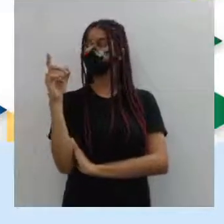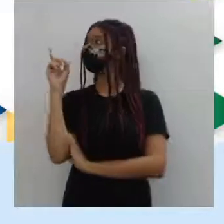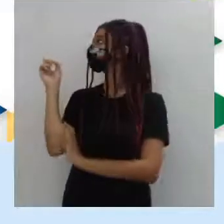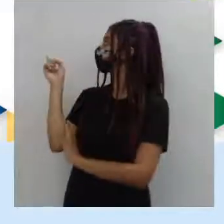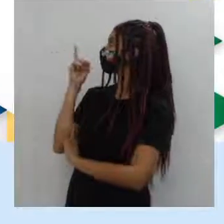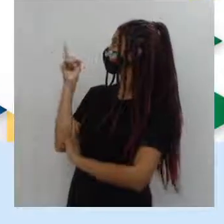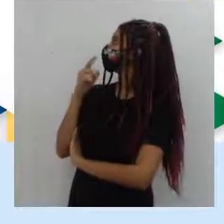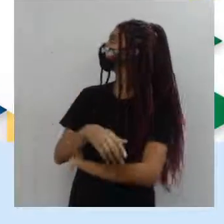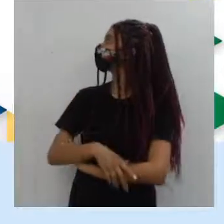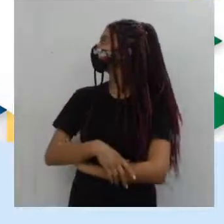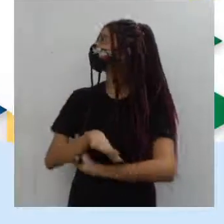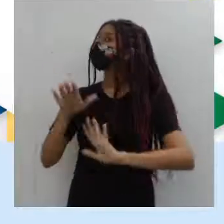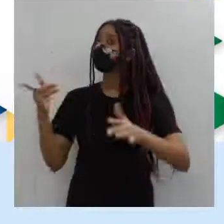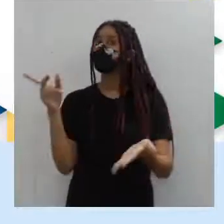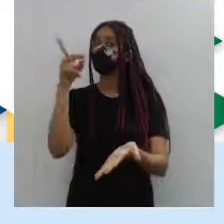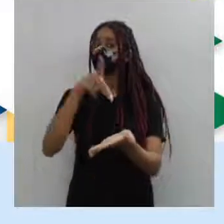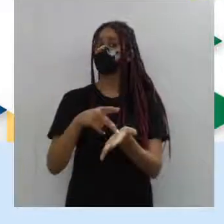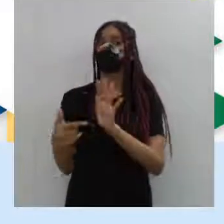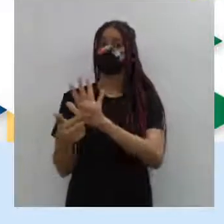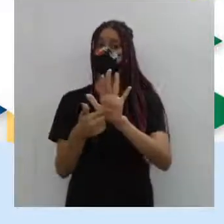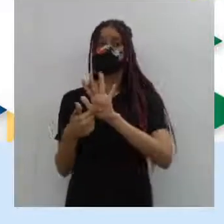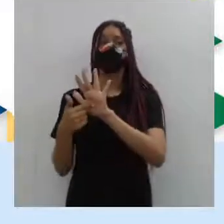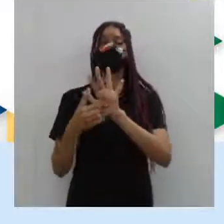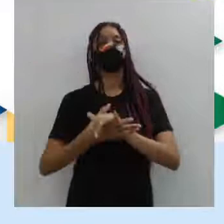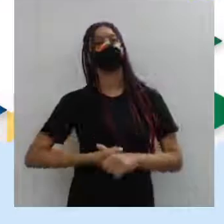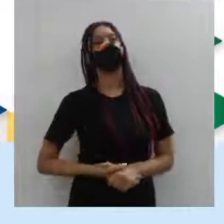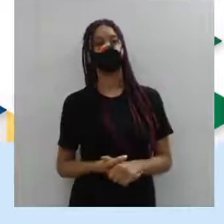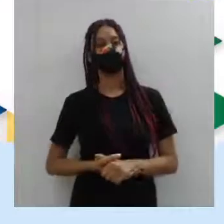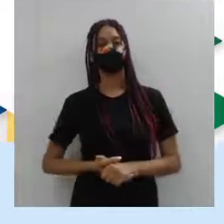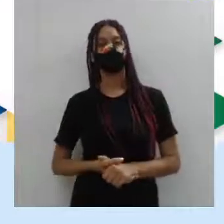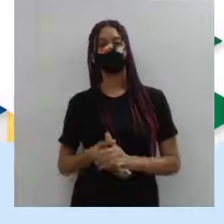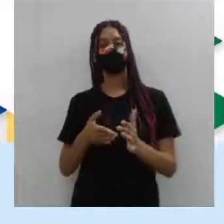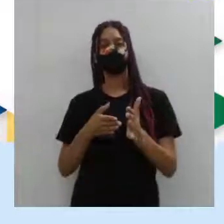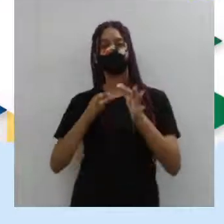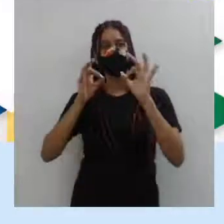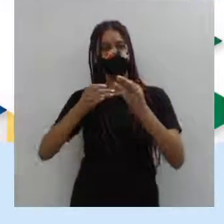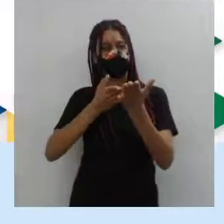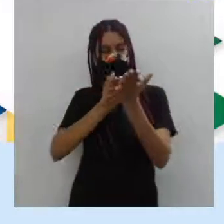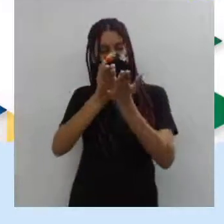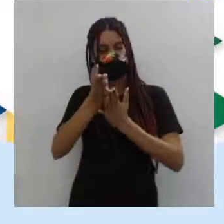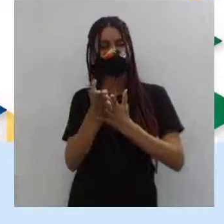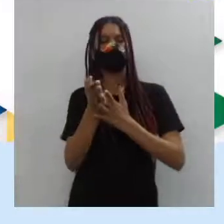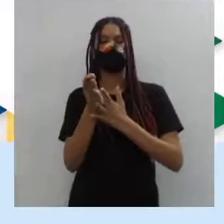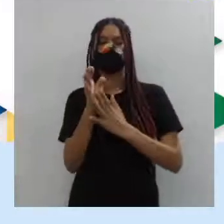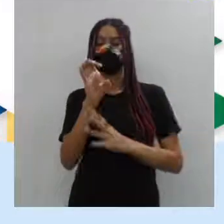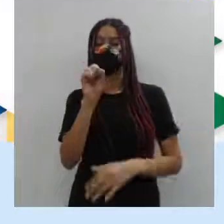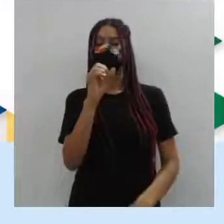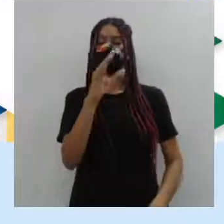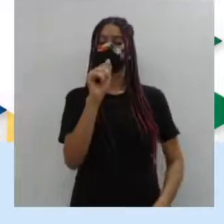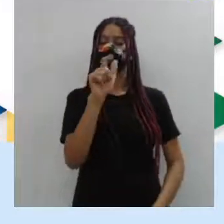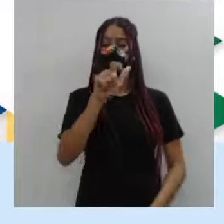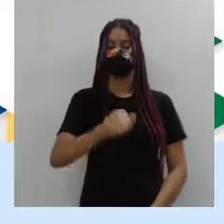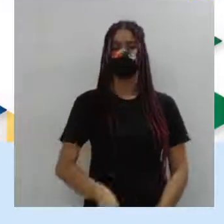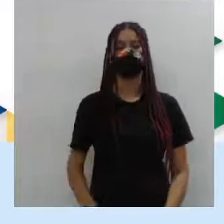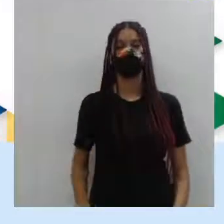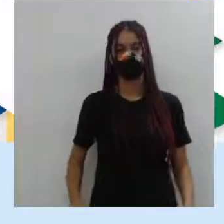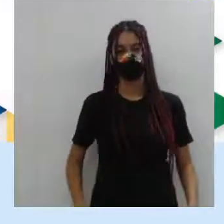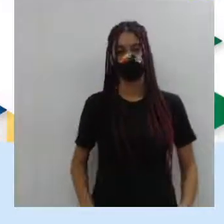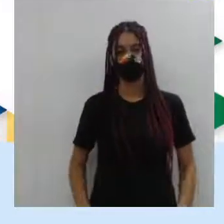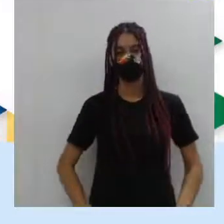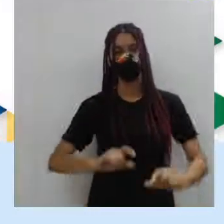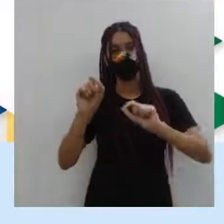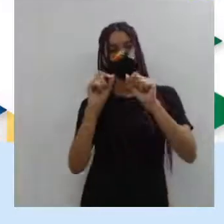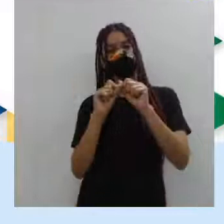qual dessas realmente representa, né, fielmente a escala? O que está vendo com